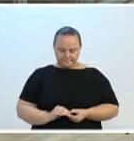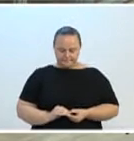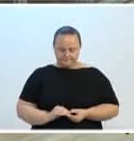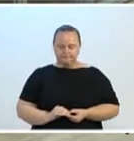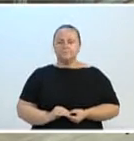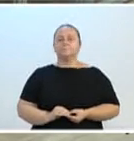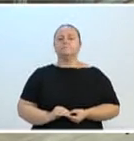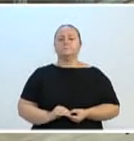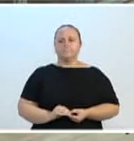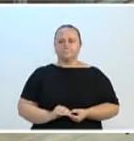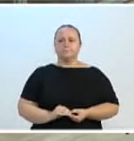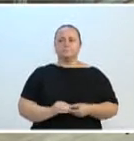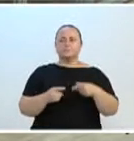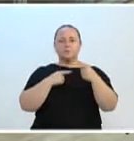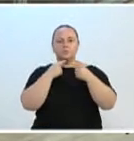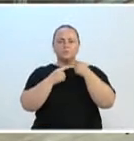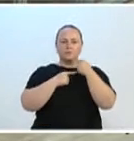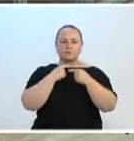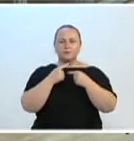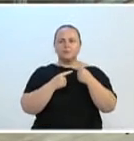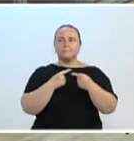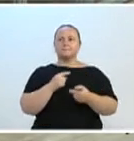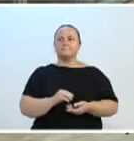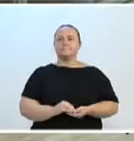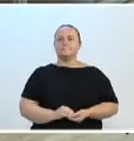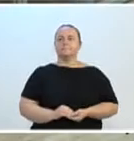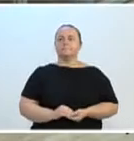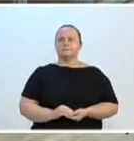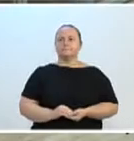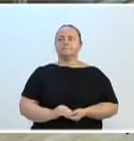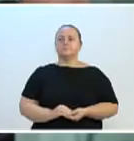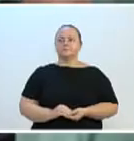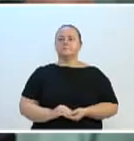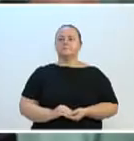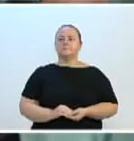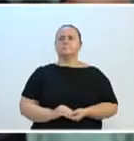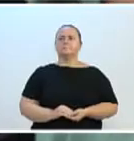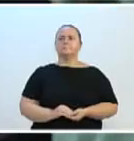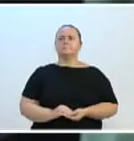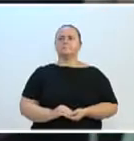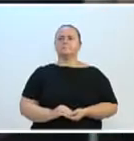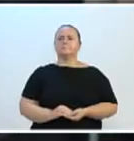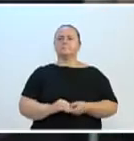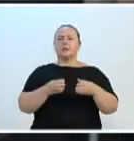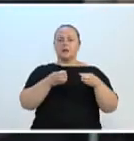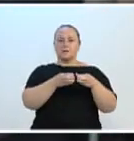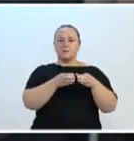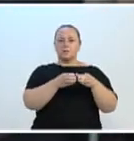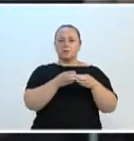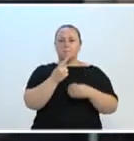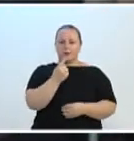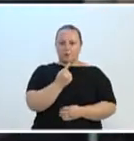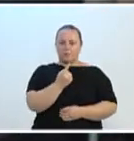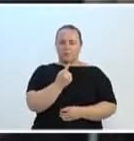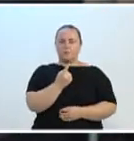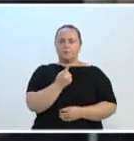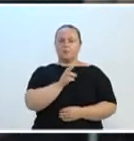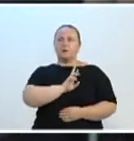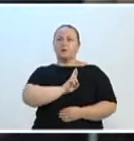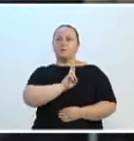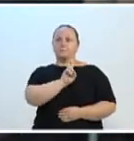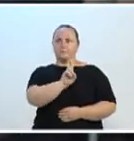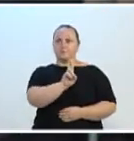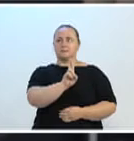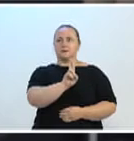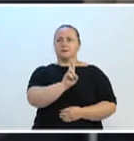Há uma dúvida quanto chamar os avulsos, né? Primeiro. Senhor presidente, a chapa representa um número maior. O avulso é ele só.